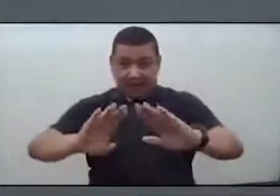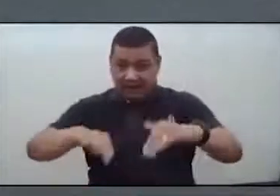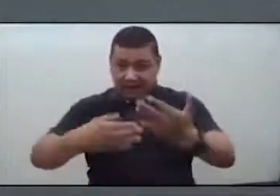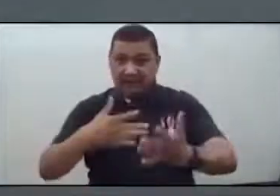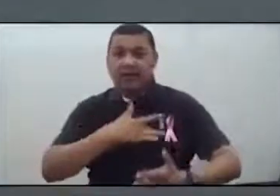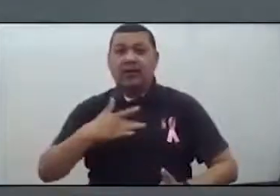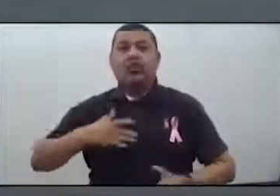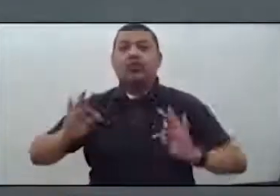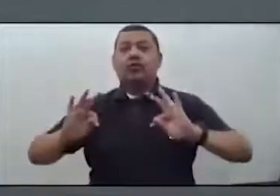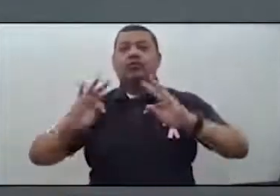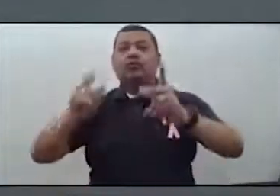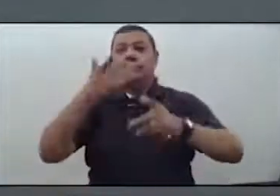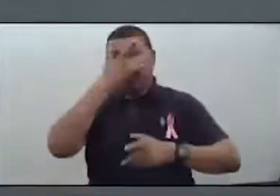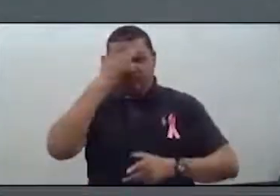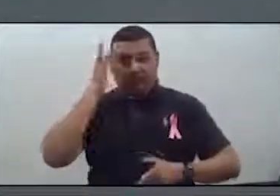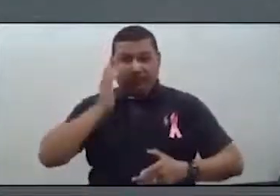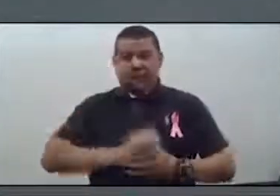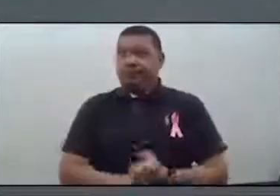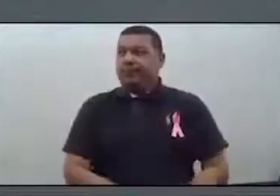nossa população.